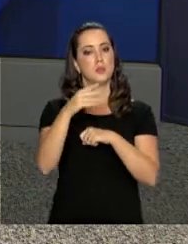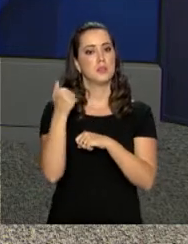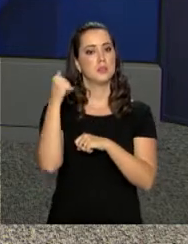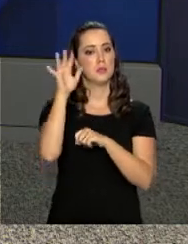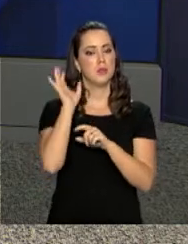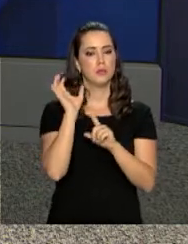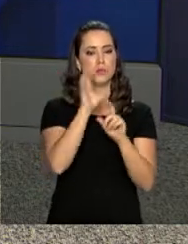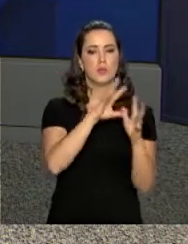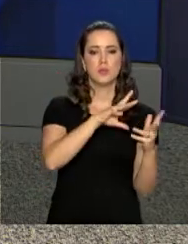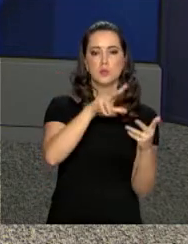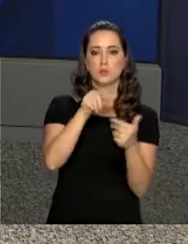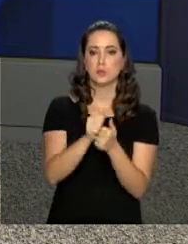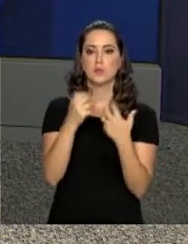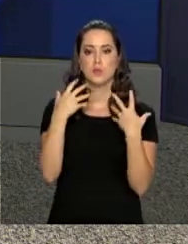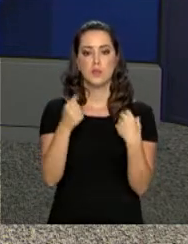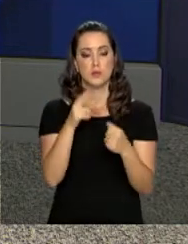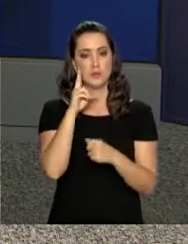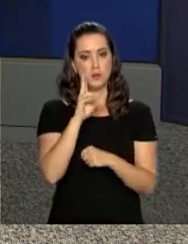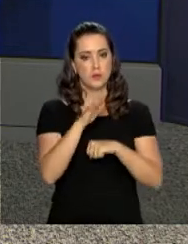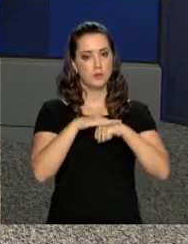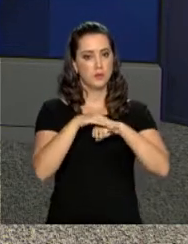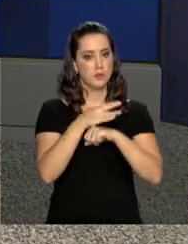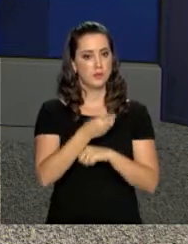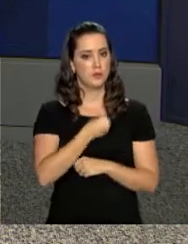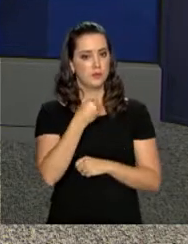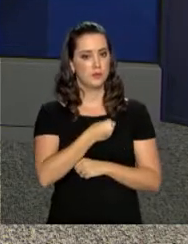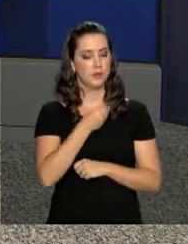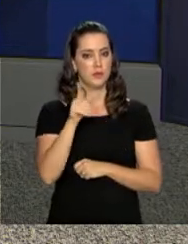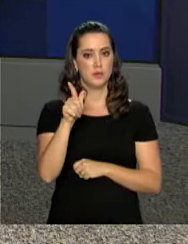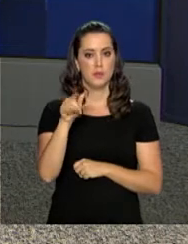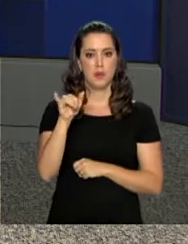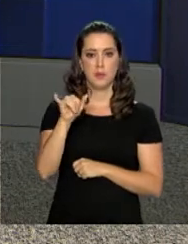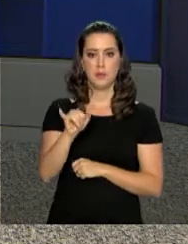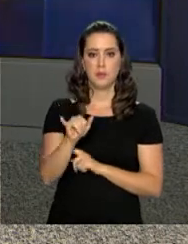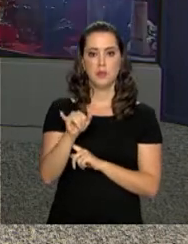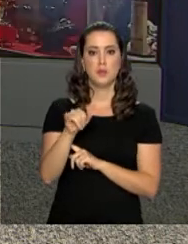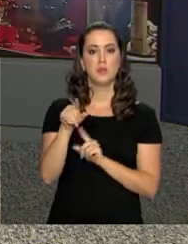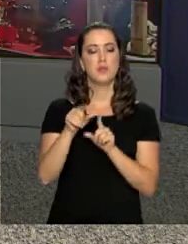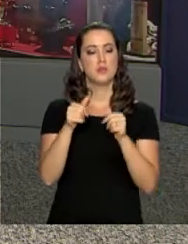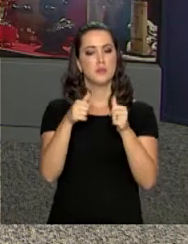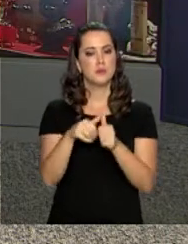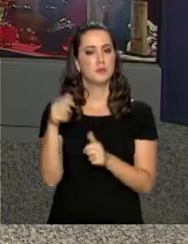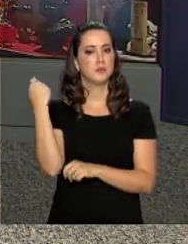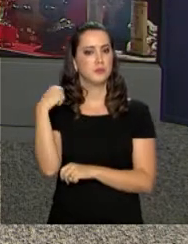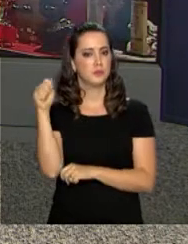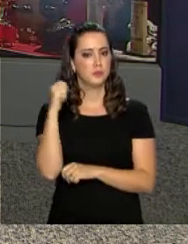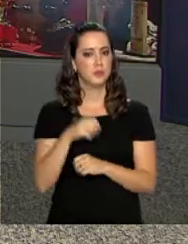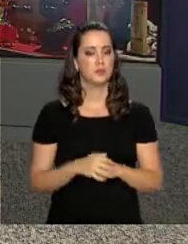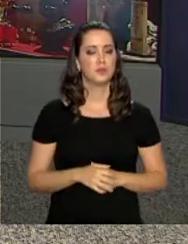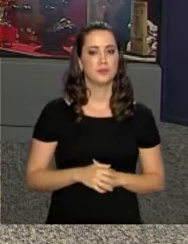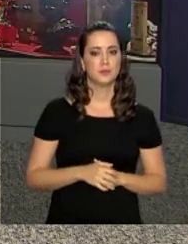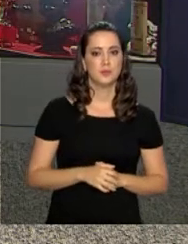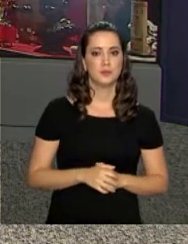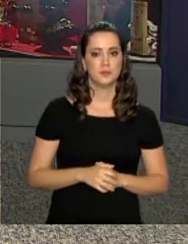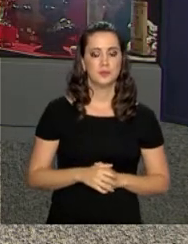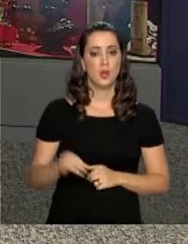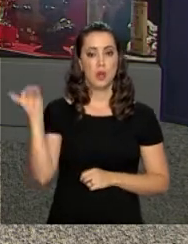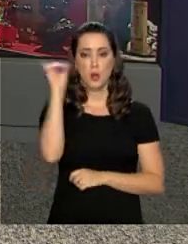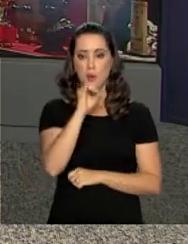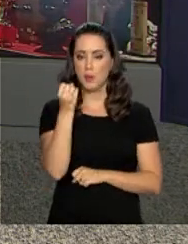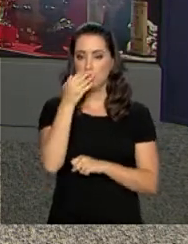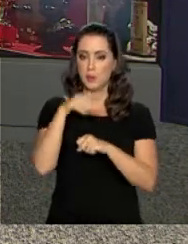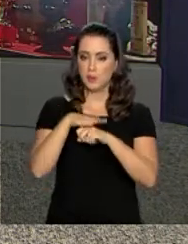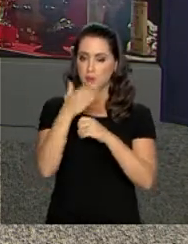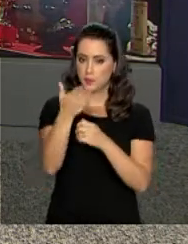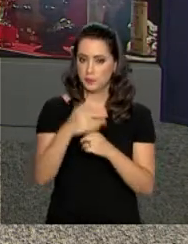mais influentes do mundo. Nós vamos agora conversar ao vivo com a repórter Gabriela Noronha, que está lá na Argentina. Oi, Gabriela,